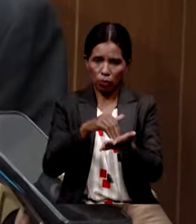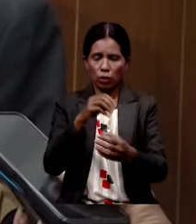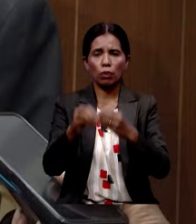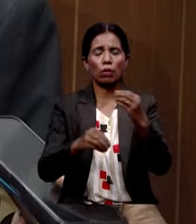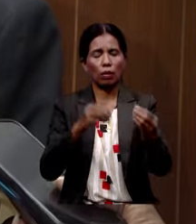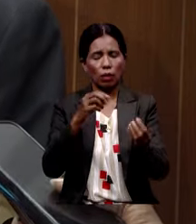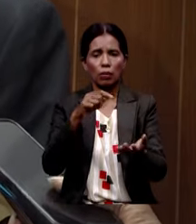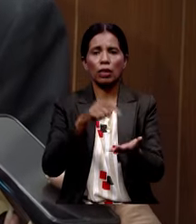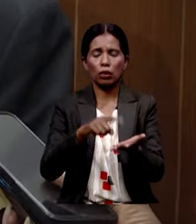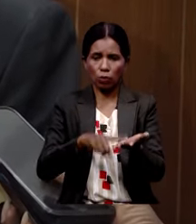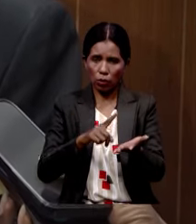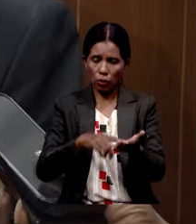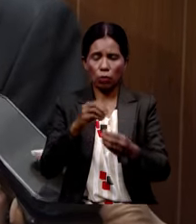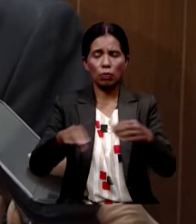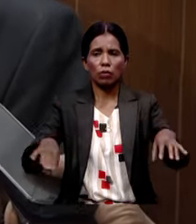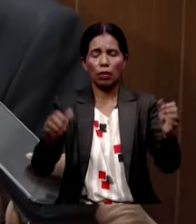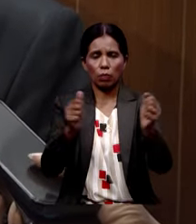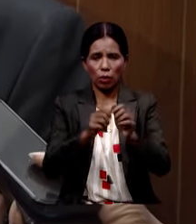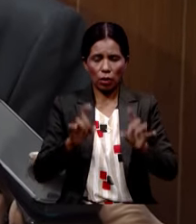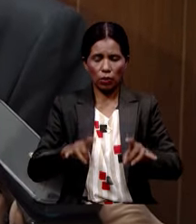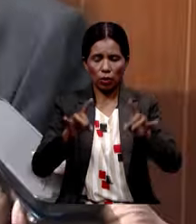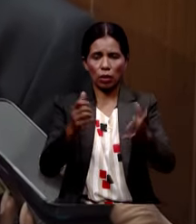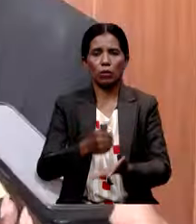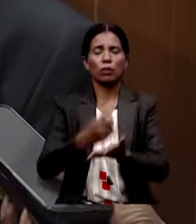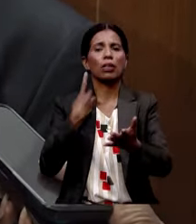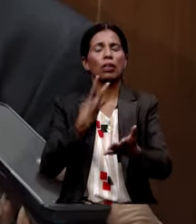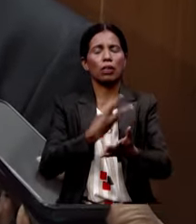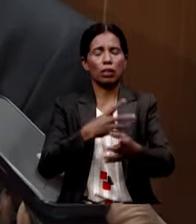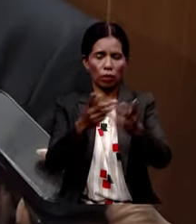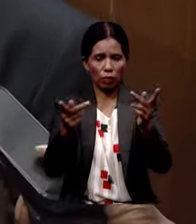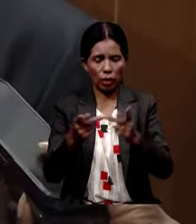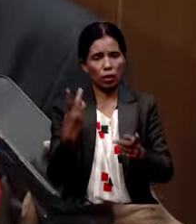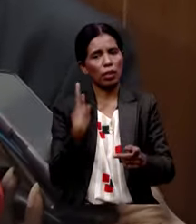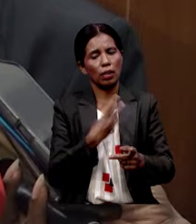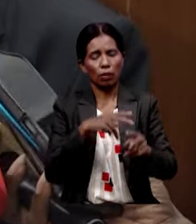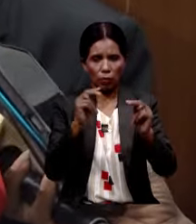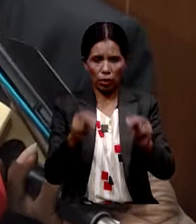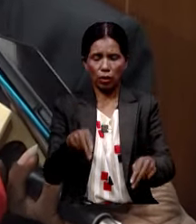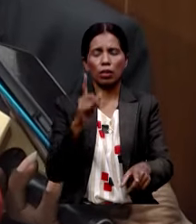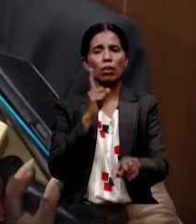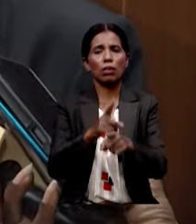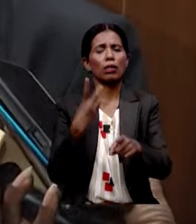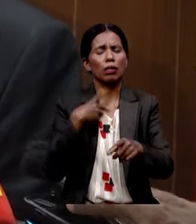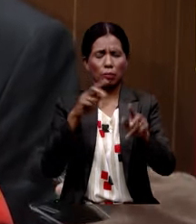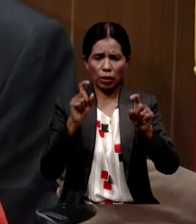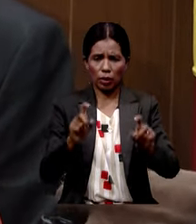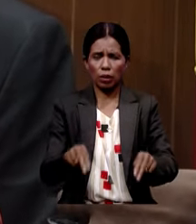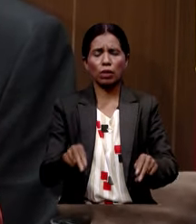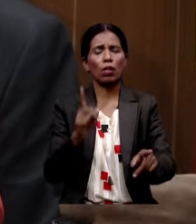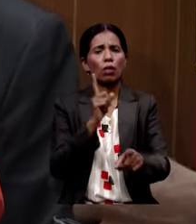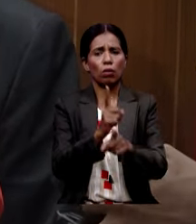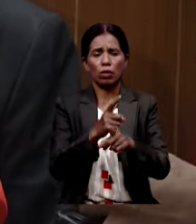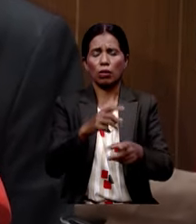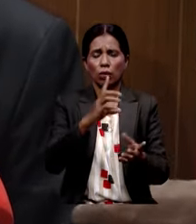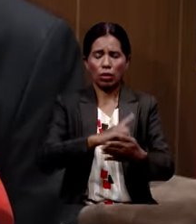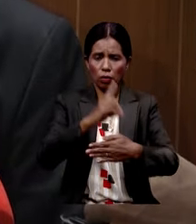kooperasaun area bara no Australia si azuda ita iha area balu nebe ita precisa tebes. Ita precisa tebes atu desenvolve rai ide